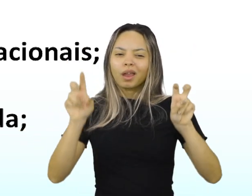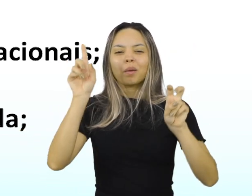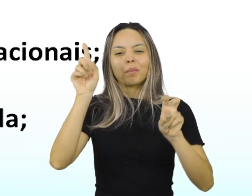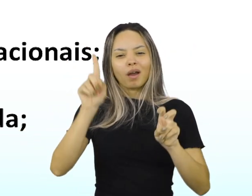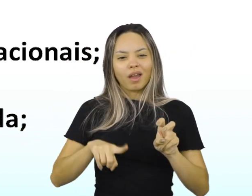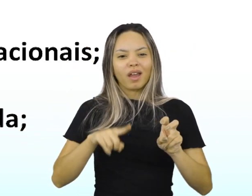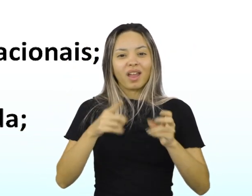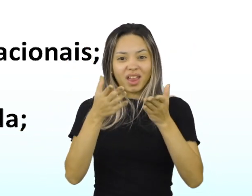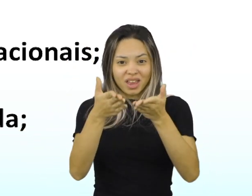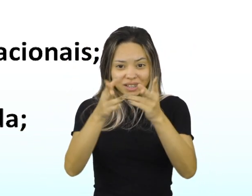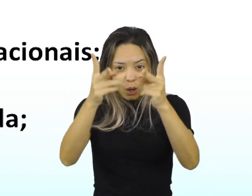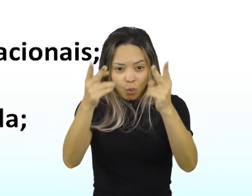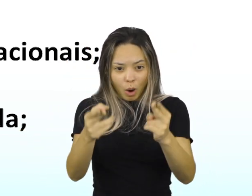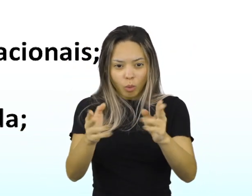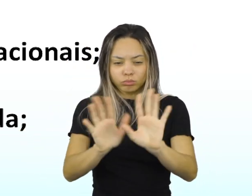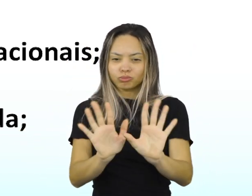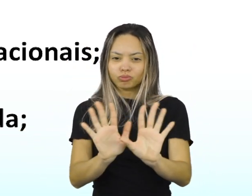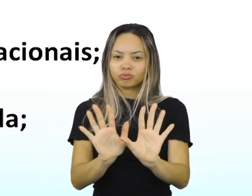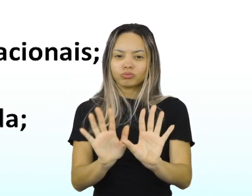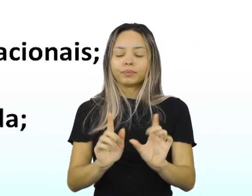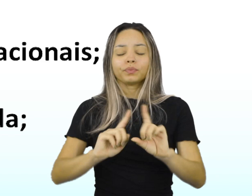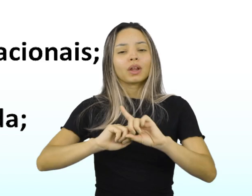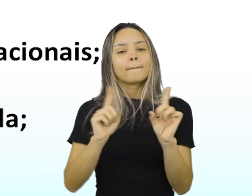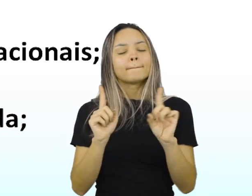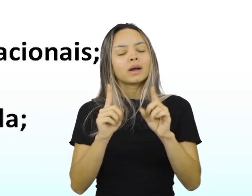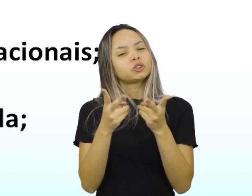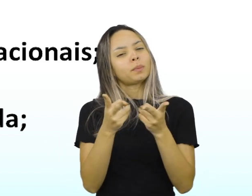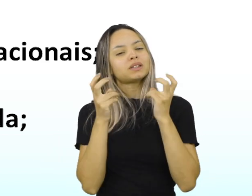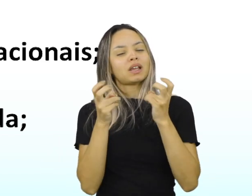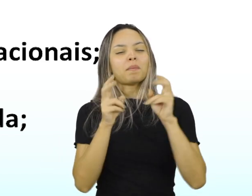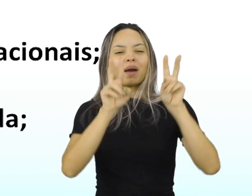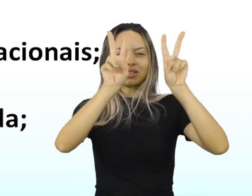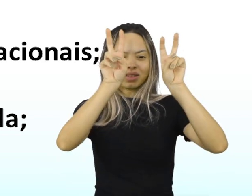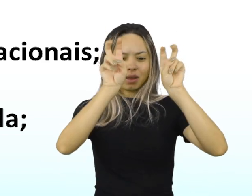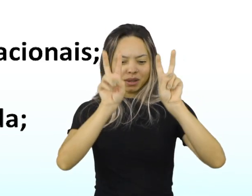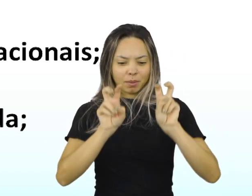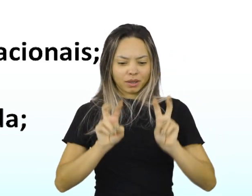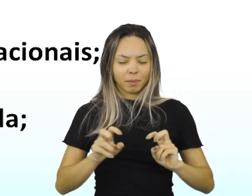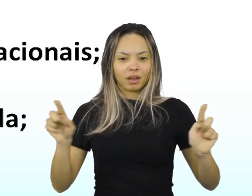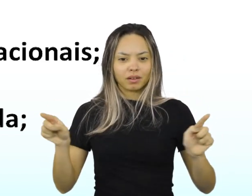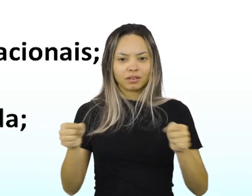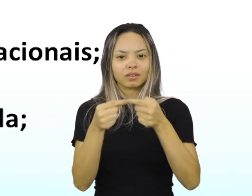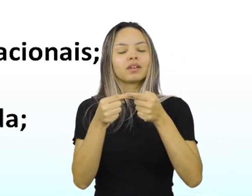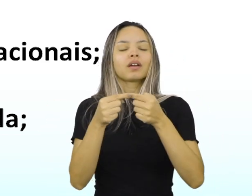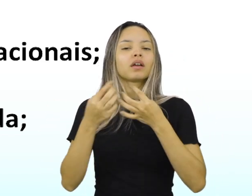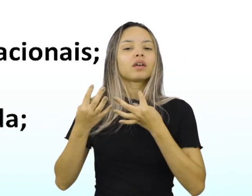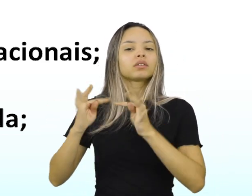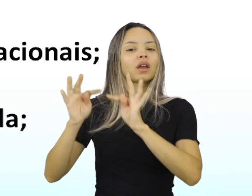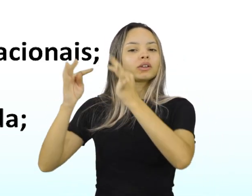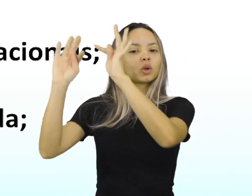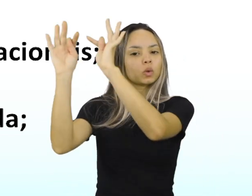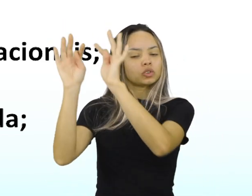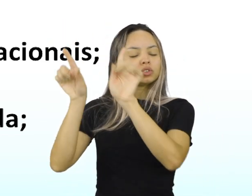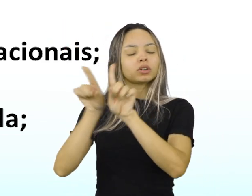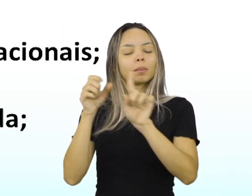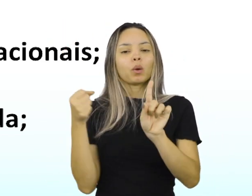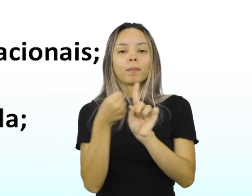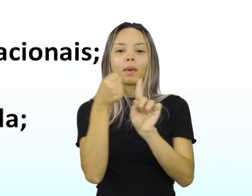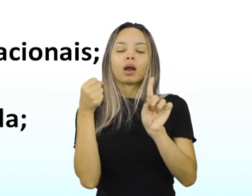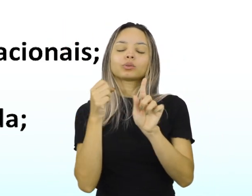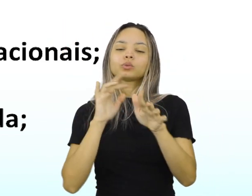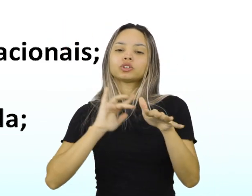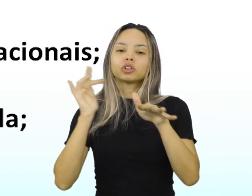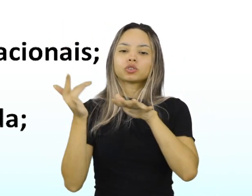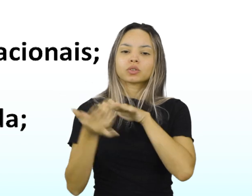vai ser processo de globalização ou algo desse tipo, mas perceba que qualquer tema ligado à tecnologia, o